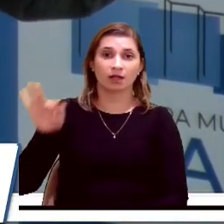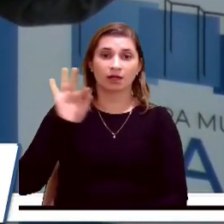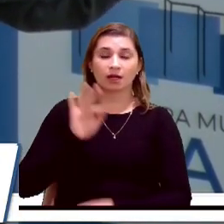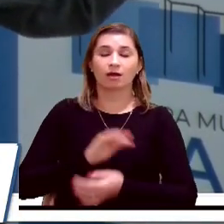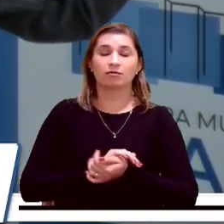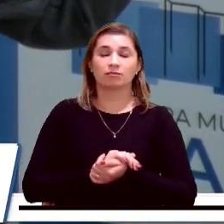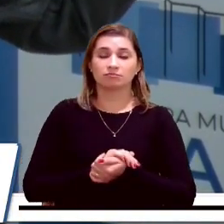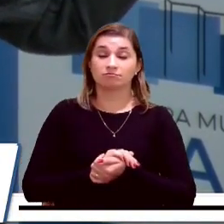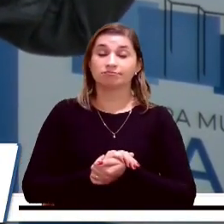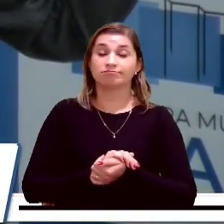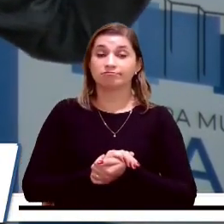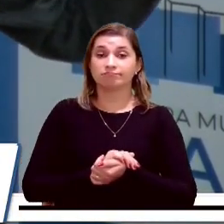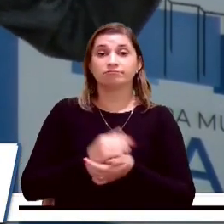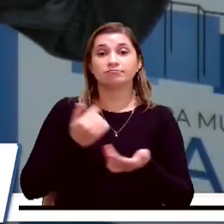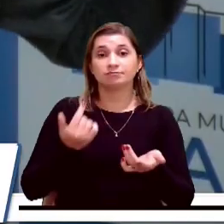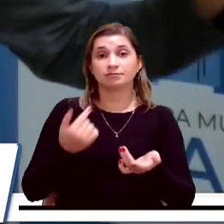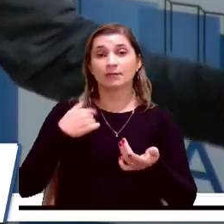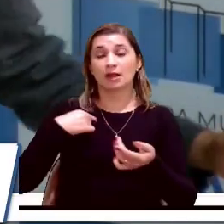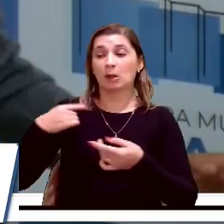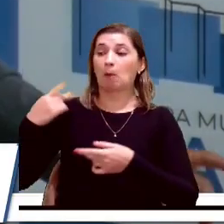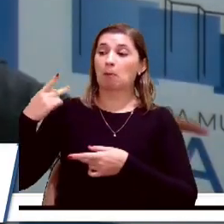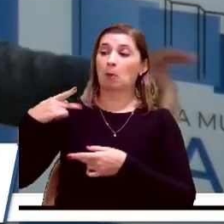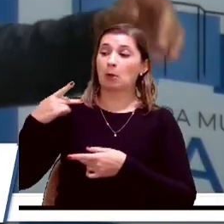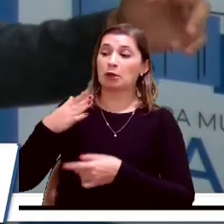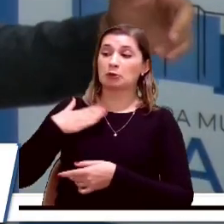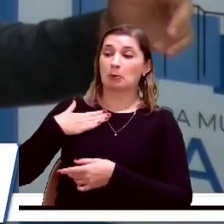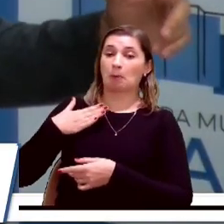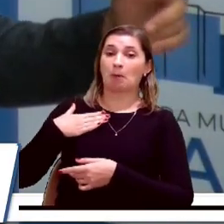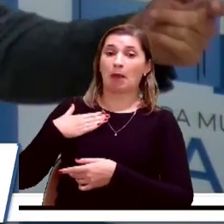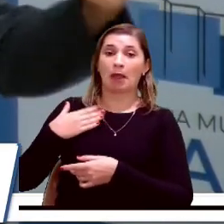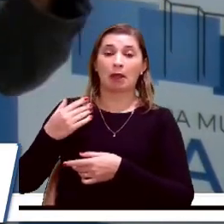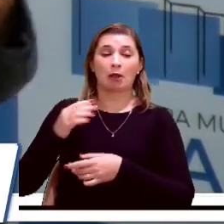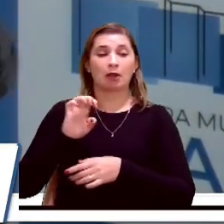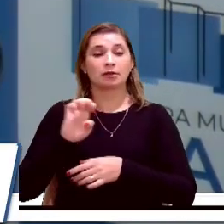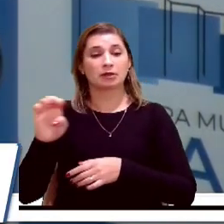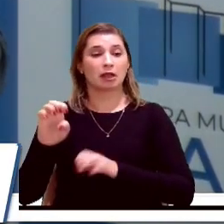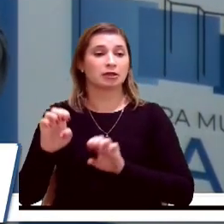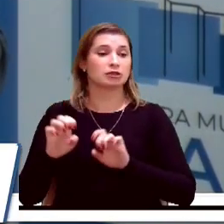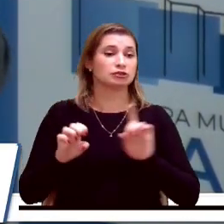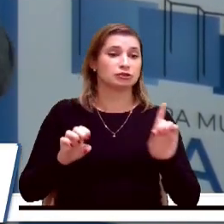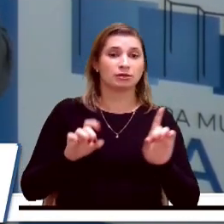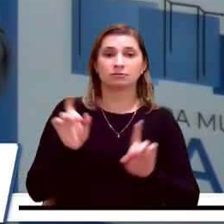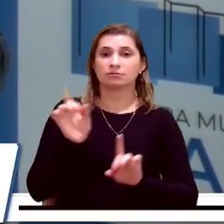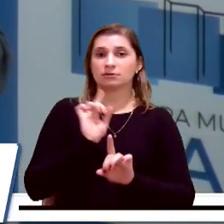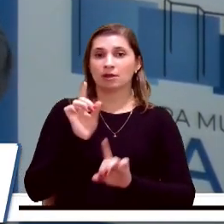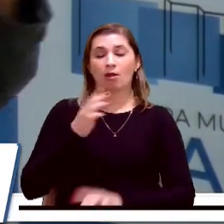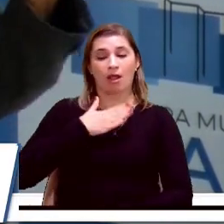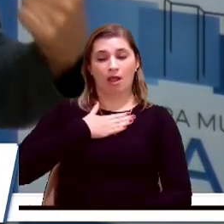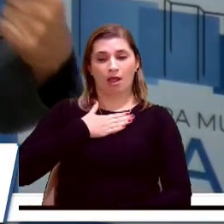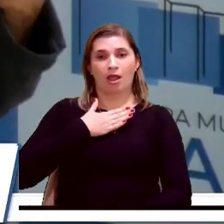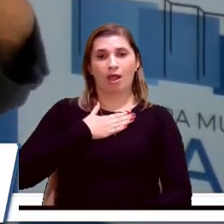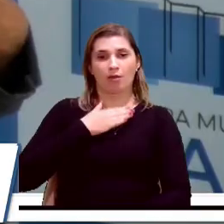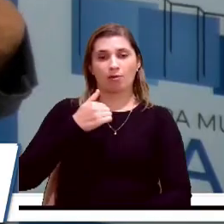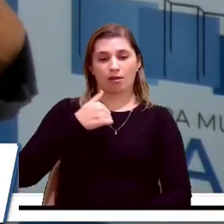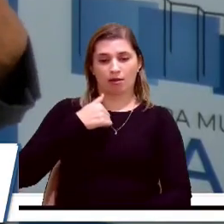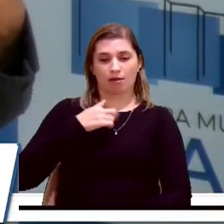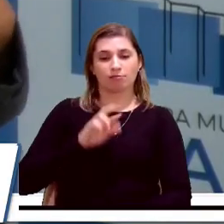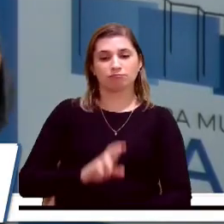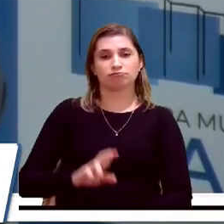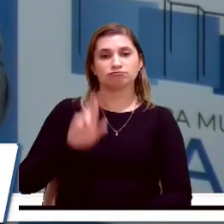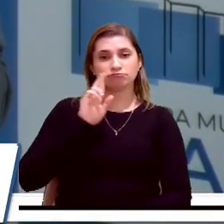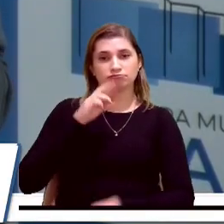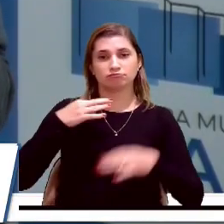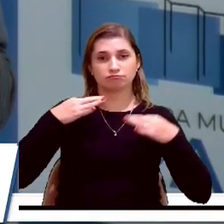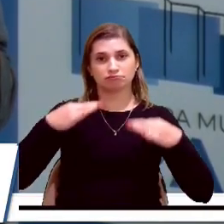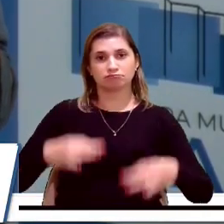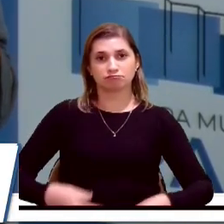Eu não tenho político de estimação nenhum, eu não tenho nem esquerda nem direita. Eu tenho que ser responsável, eu tenho que ser honesto, e isso